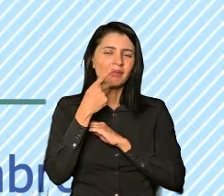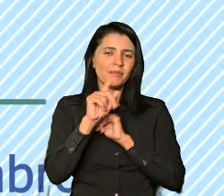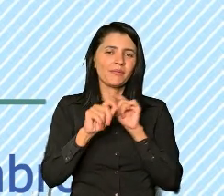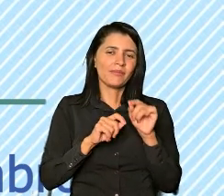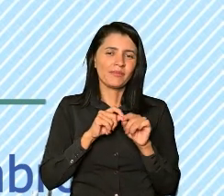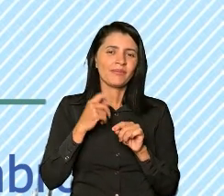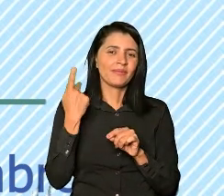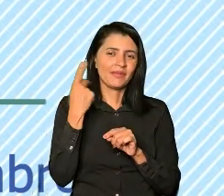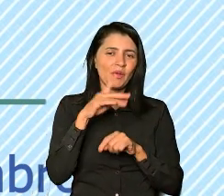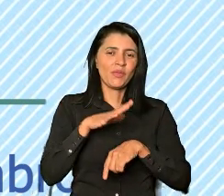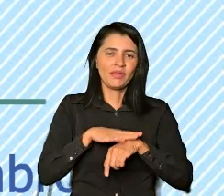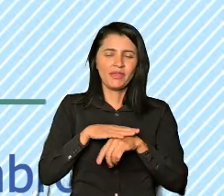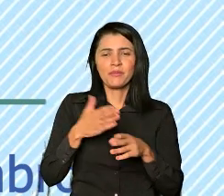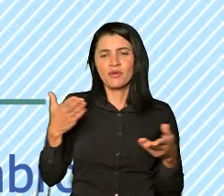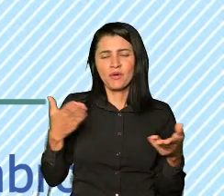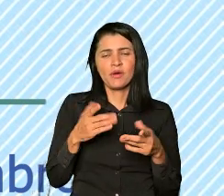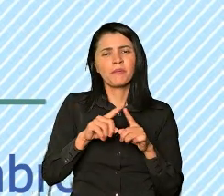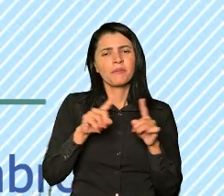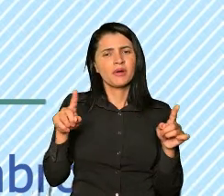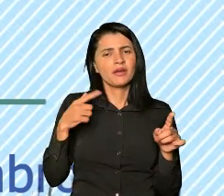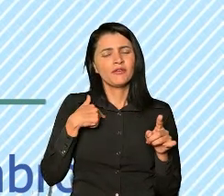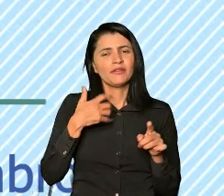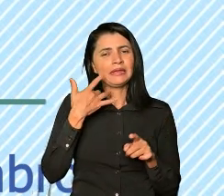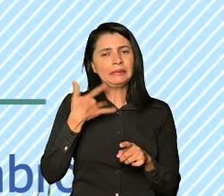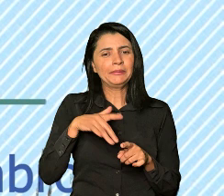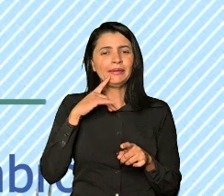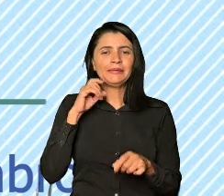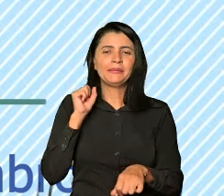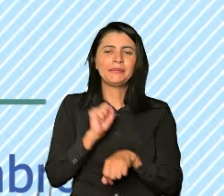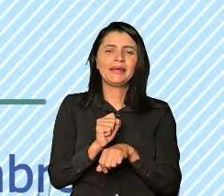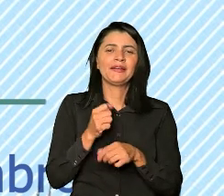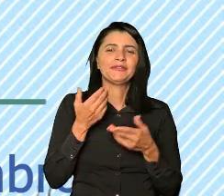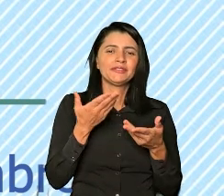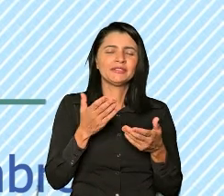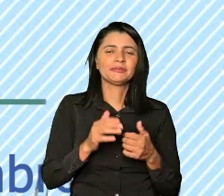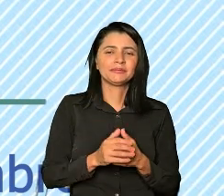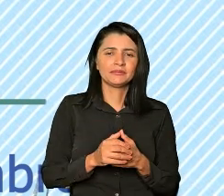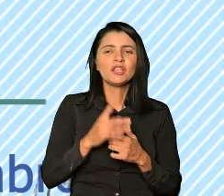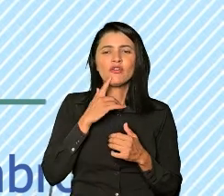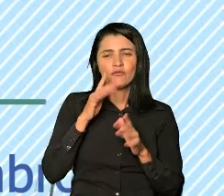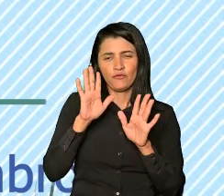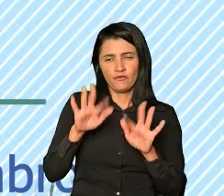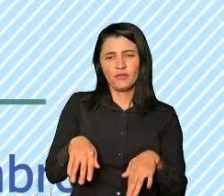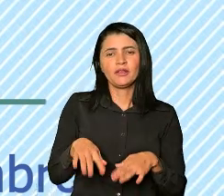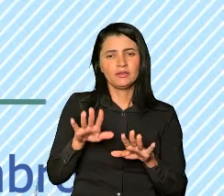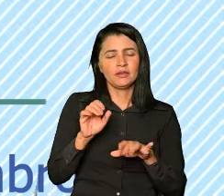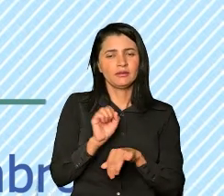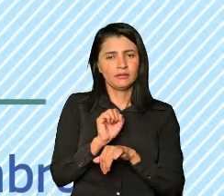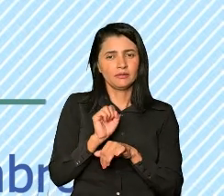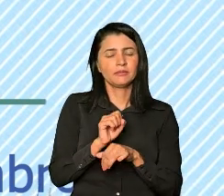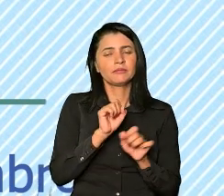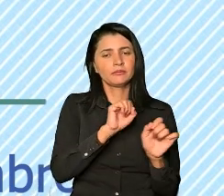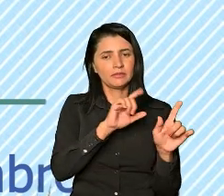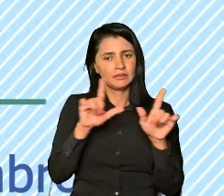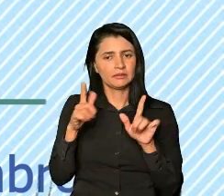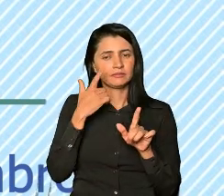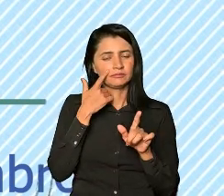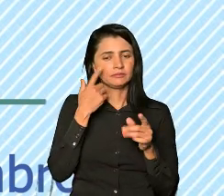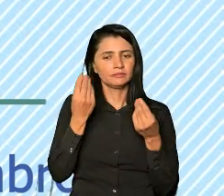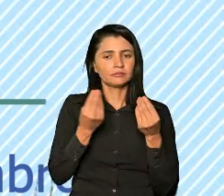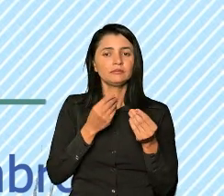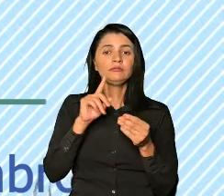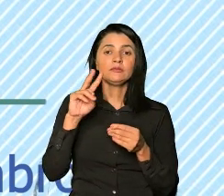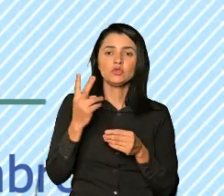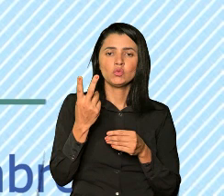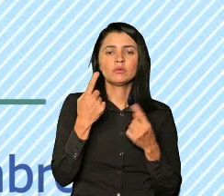agora exatamente o tempo, mas eu fiquei com pena de interromper. Não, pronto, mas eu vou terminando. Pode passar, por favor. E vou terminar